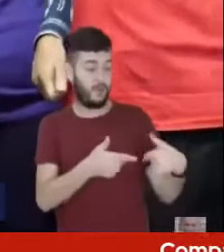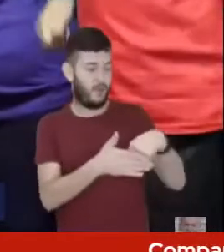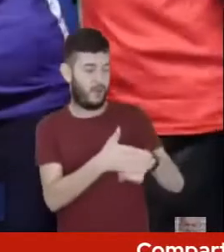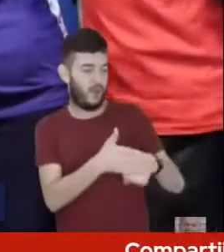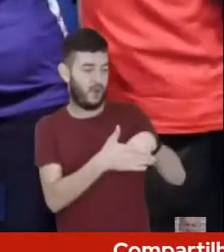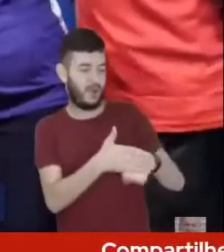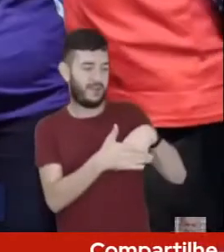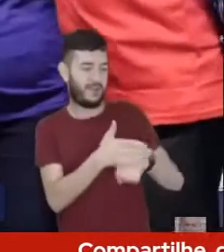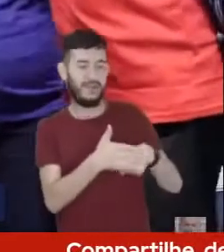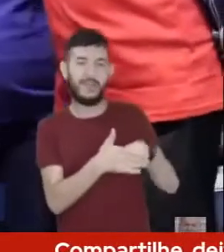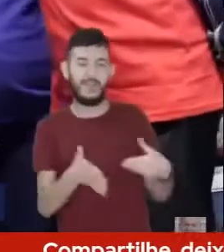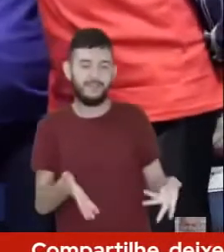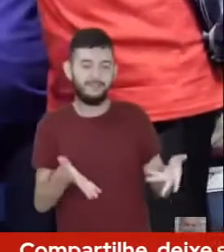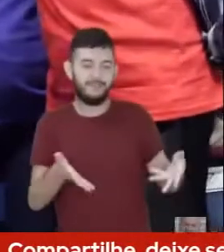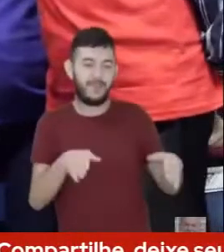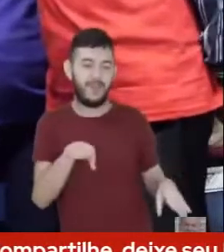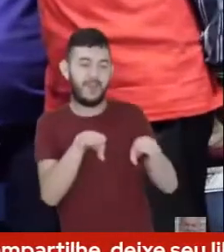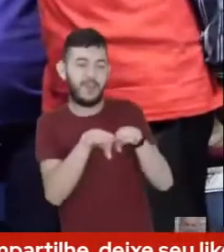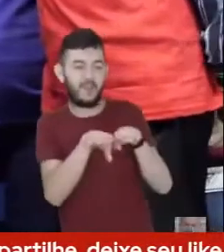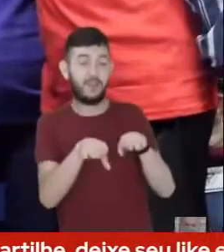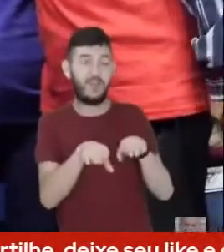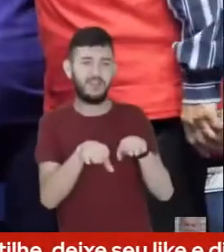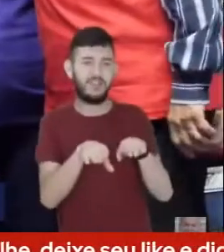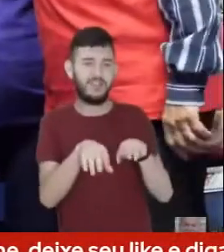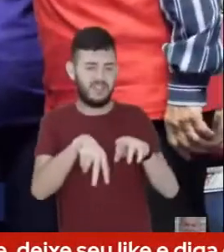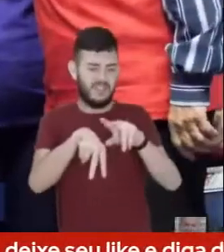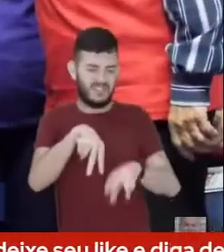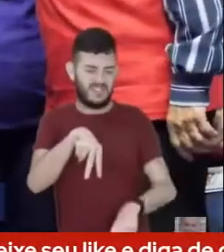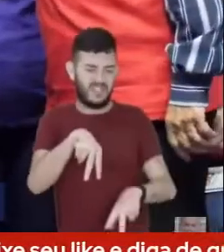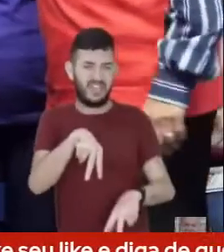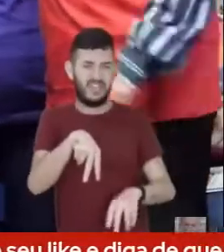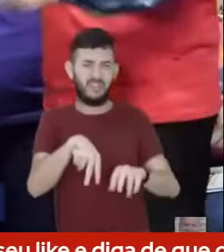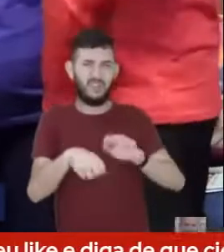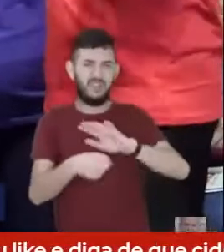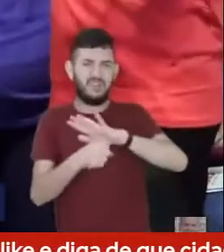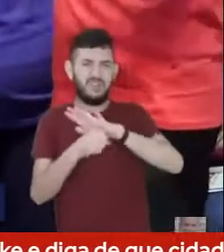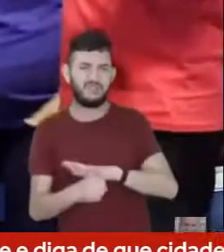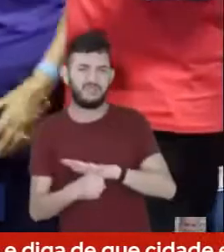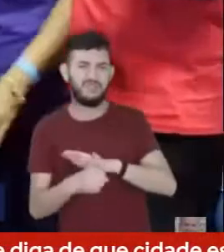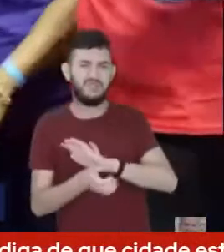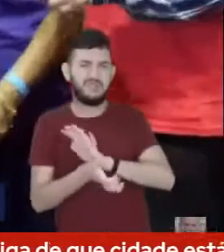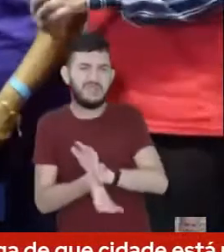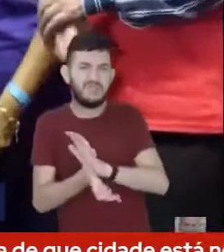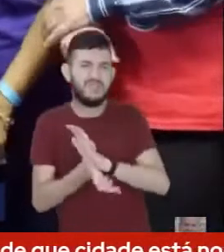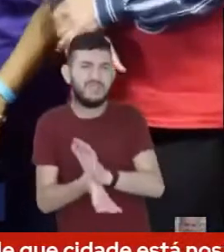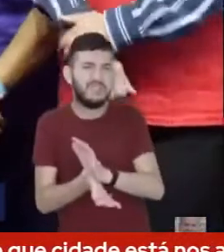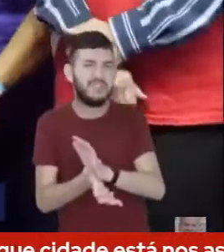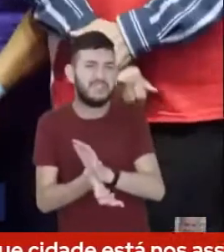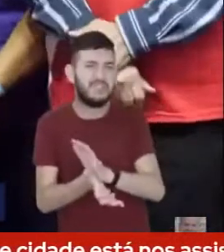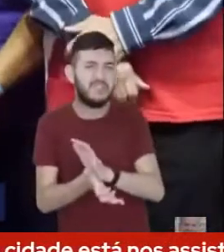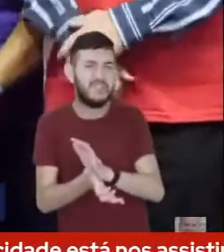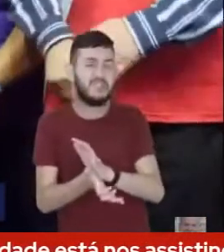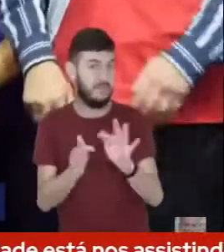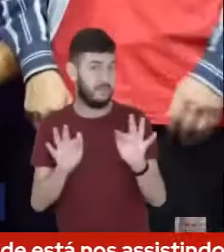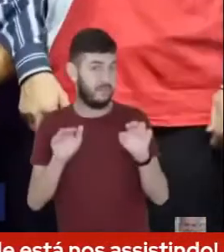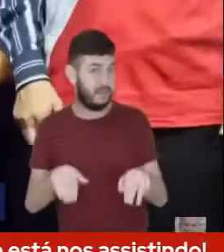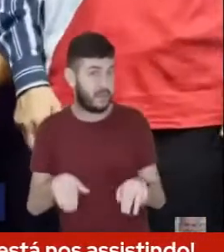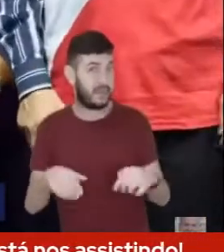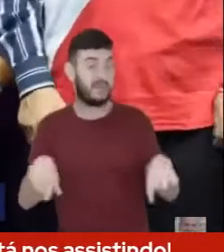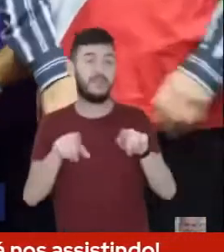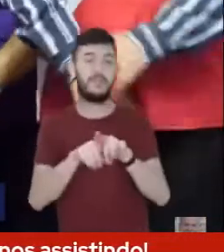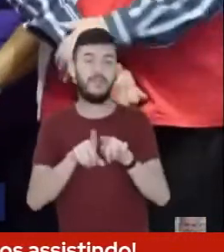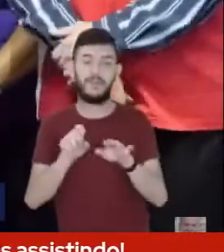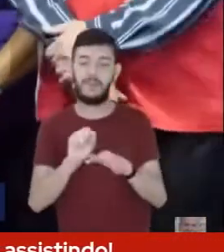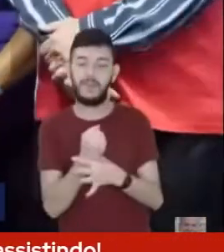fim da opressão de gênero, pela garantia de postos de trabalho decente, com a valorização do salário mínimo,